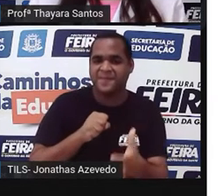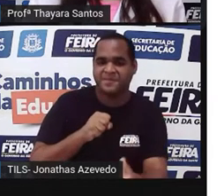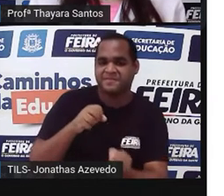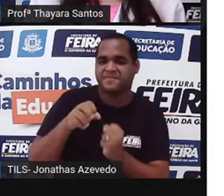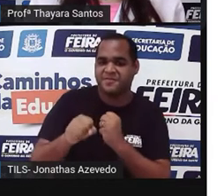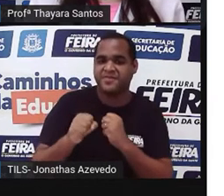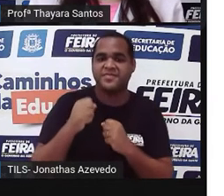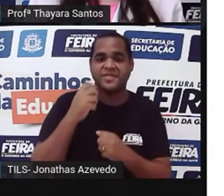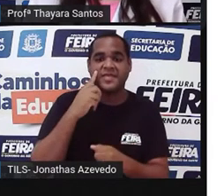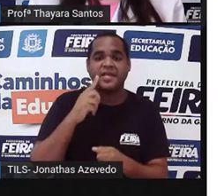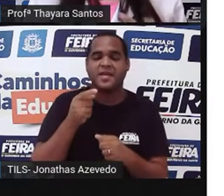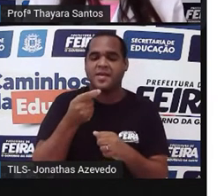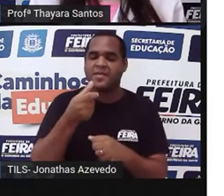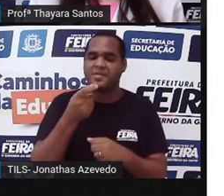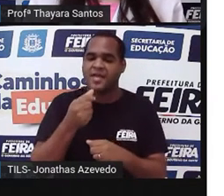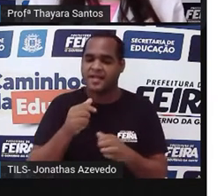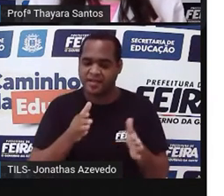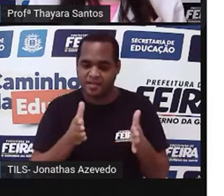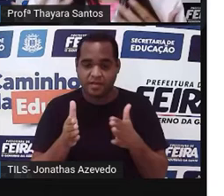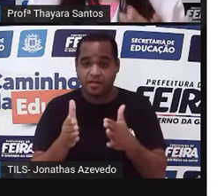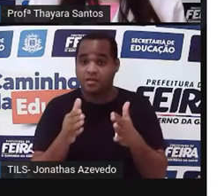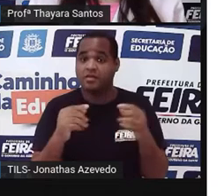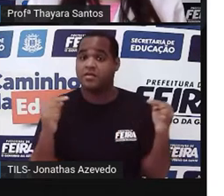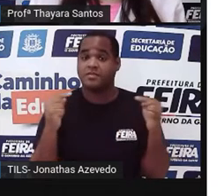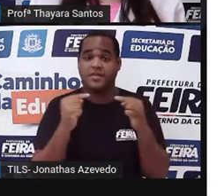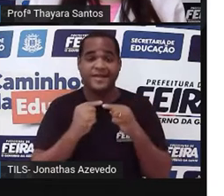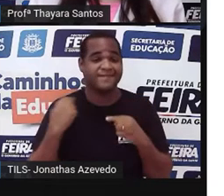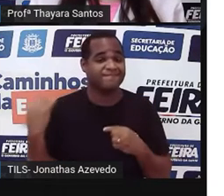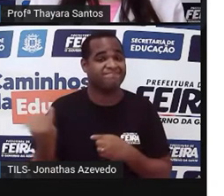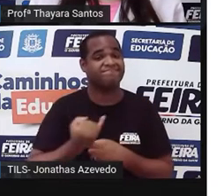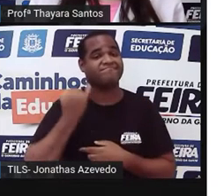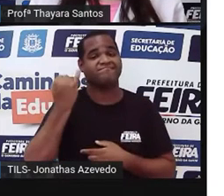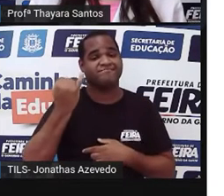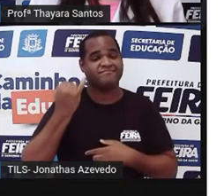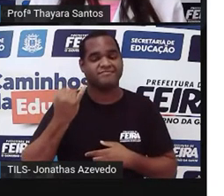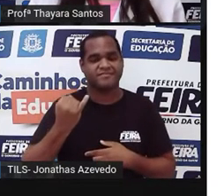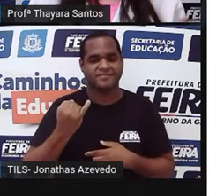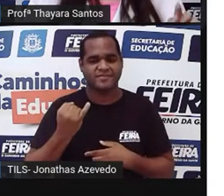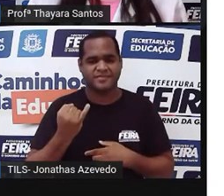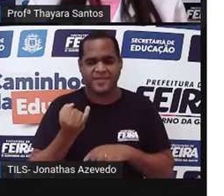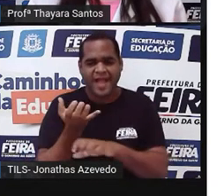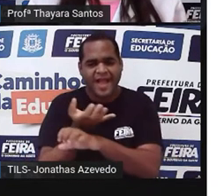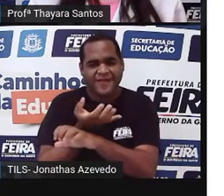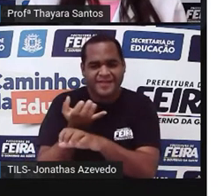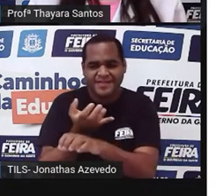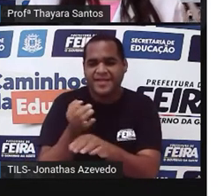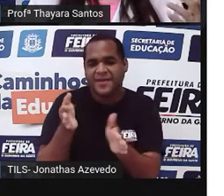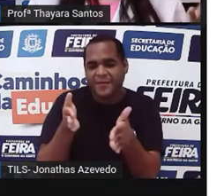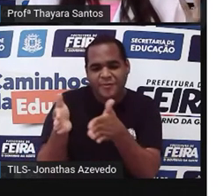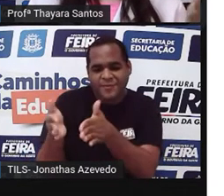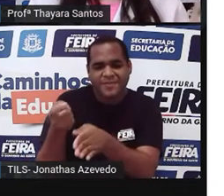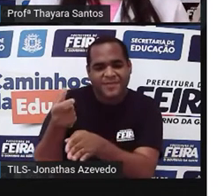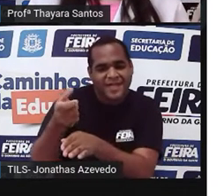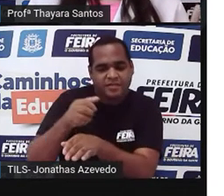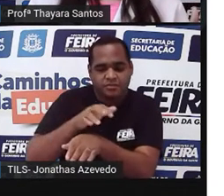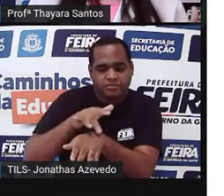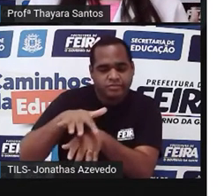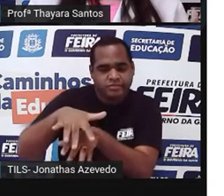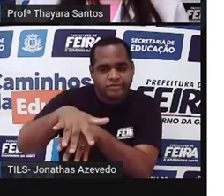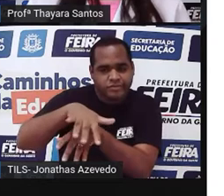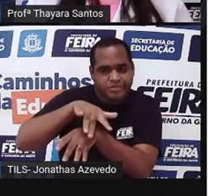da borda do rio. Aquilo dali tem um impacto muito grande, porque o que é que acontece? Se tiver, sei lá, um